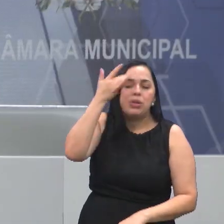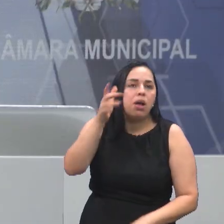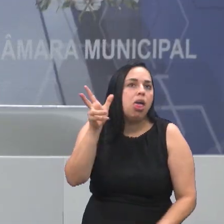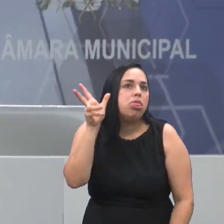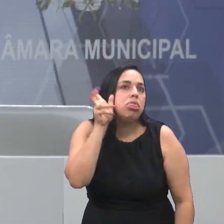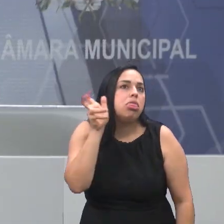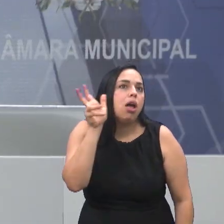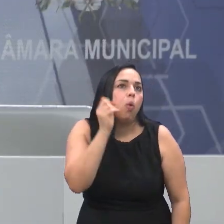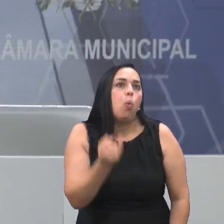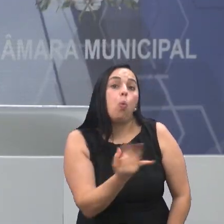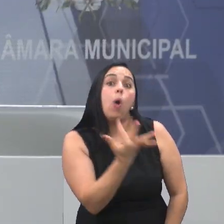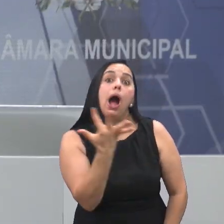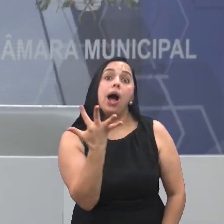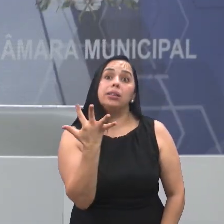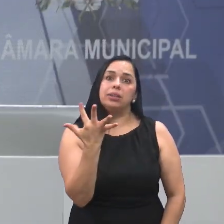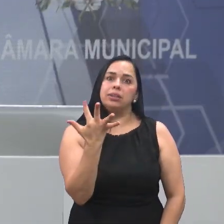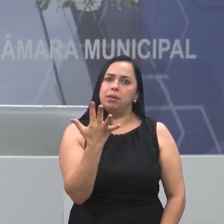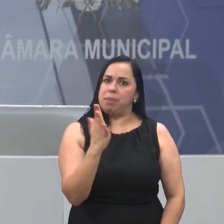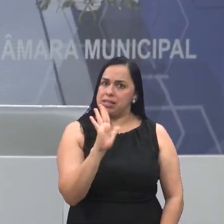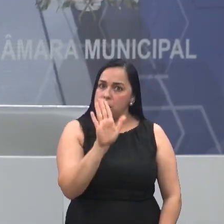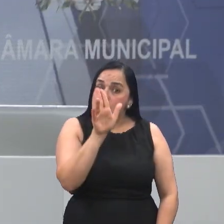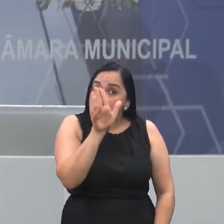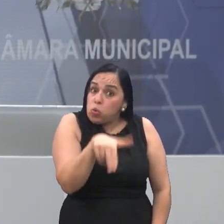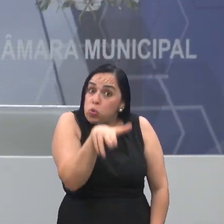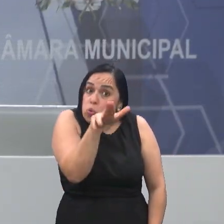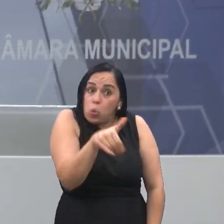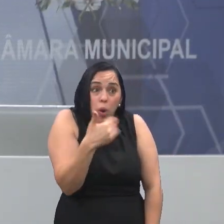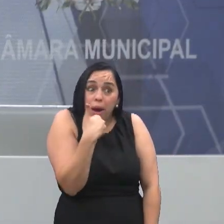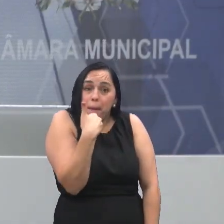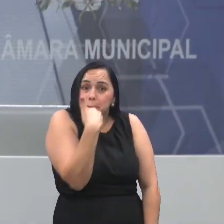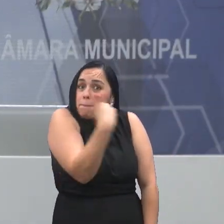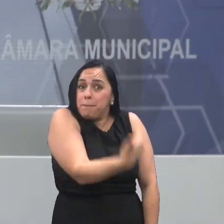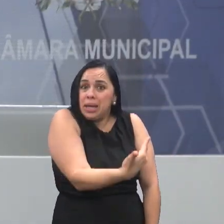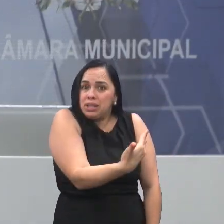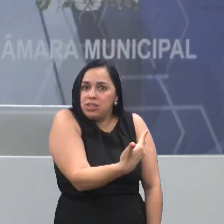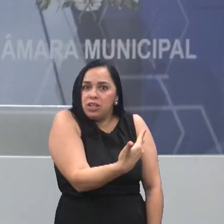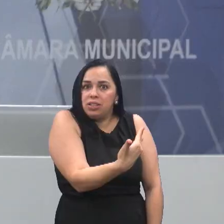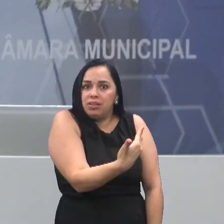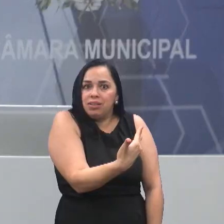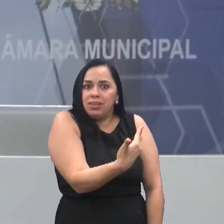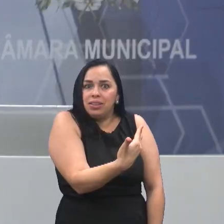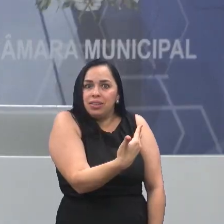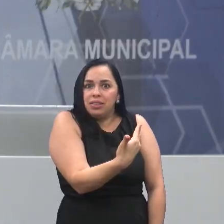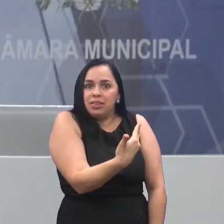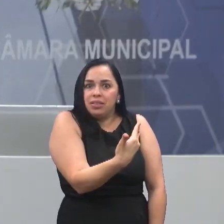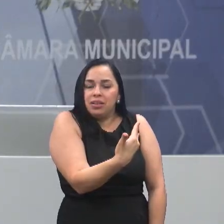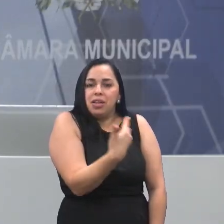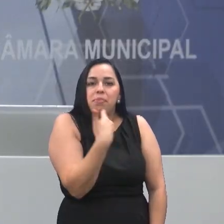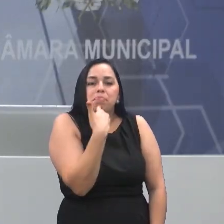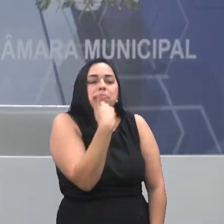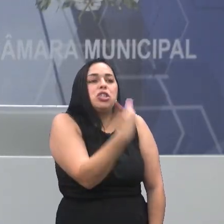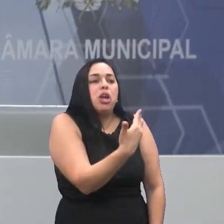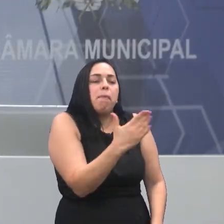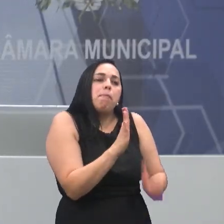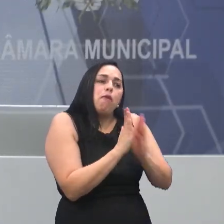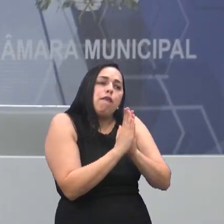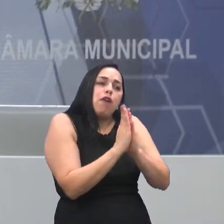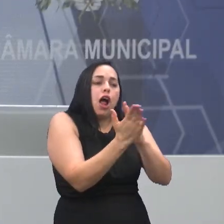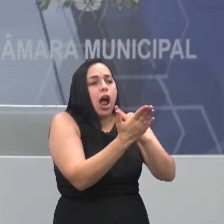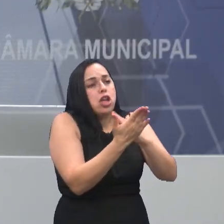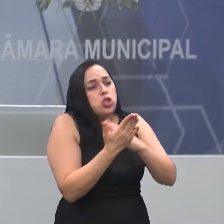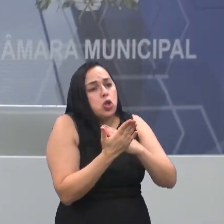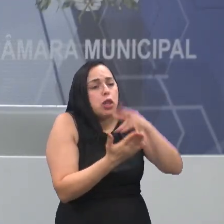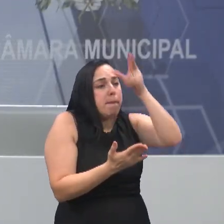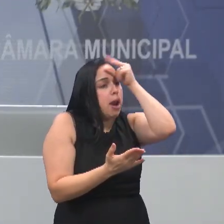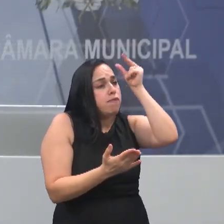tem. Nunca pedi, quero deixar isso registrado, nunca fiz um pedido político, de um favor político ao prefeito.